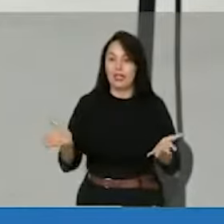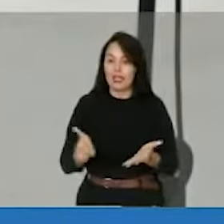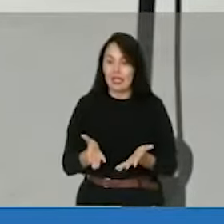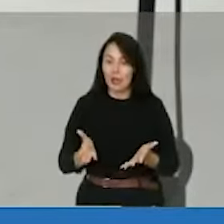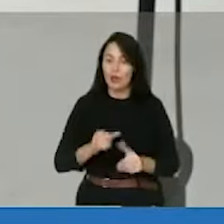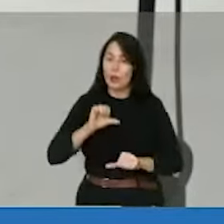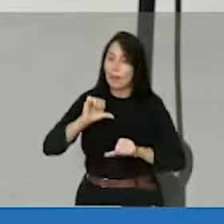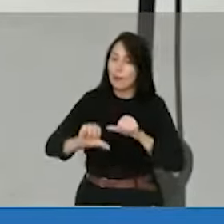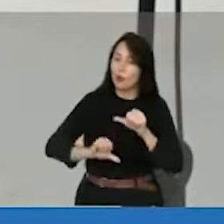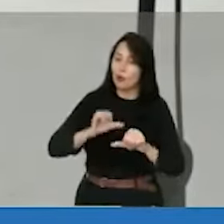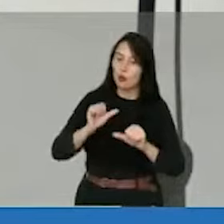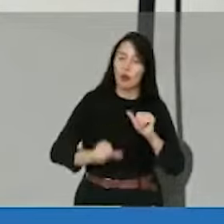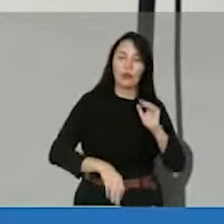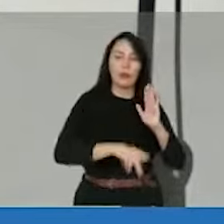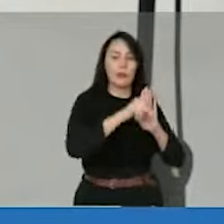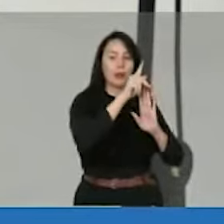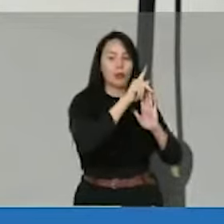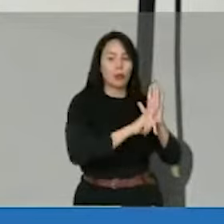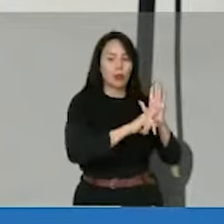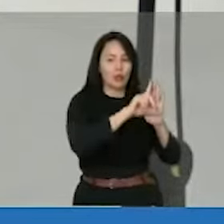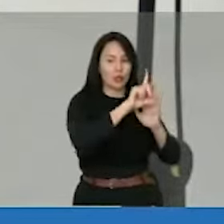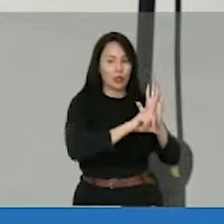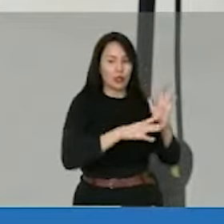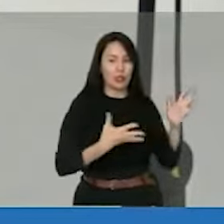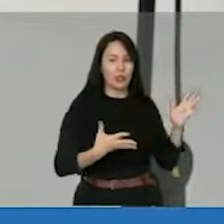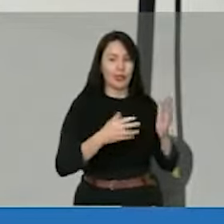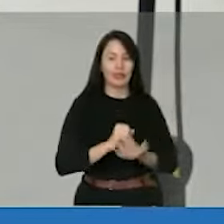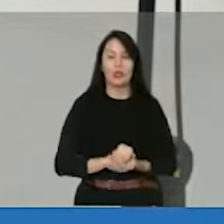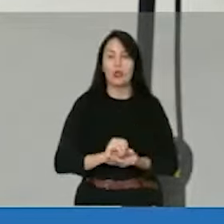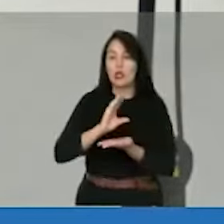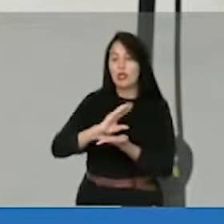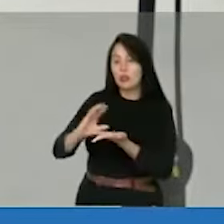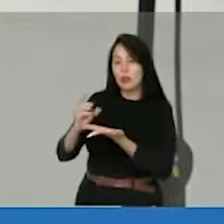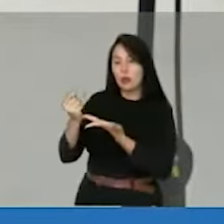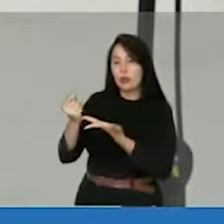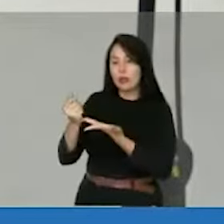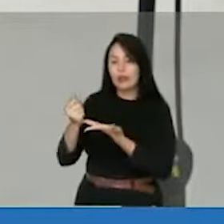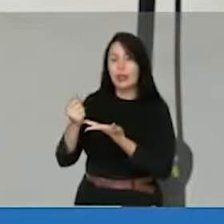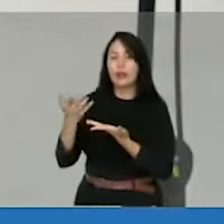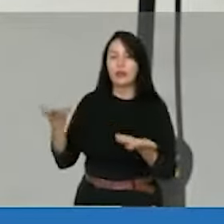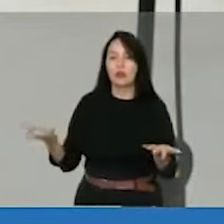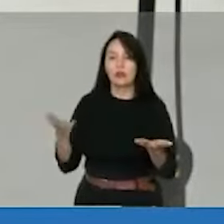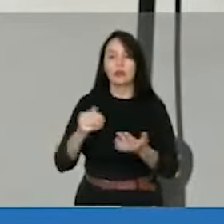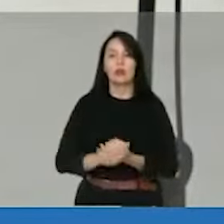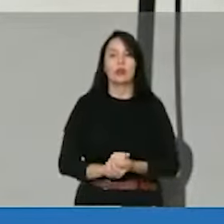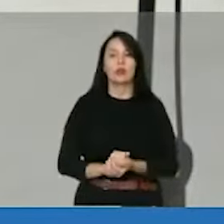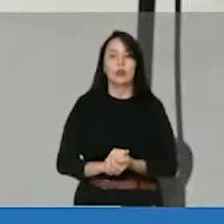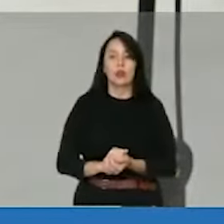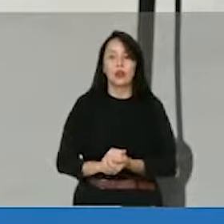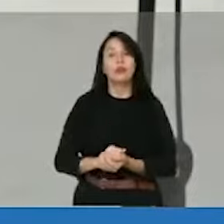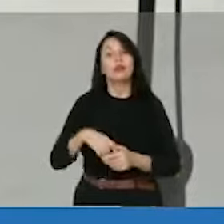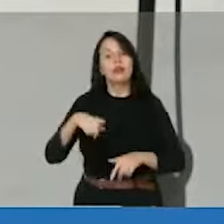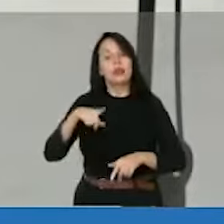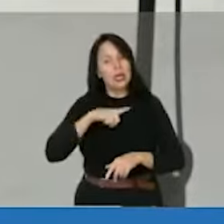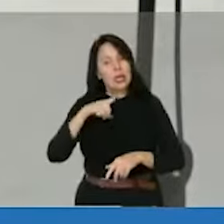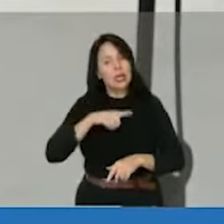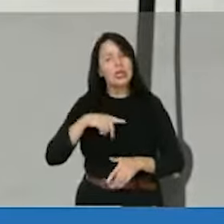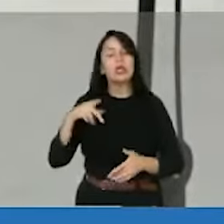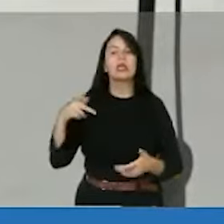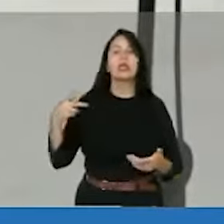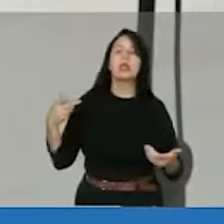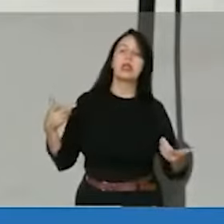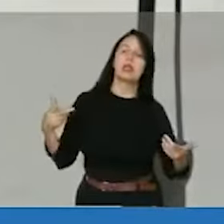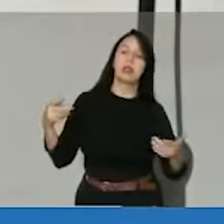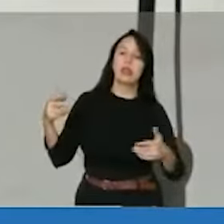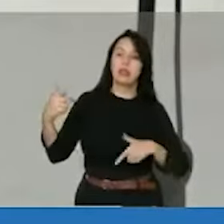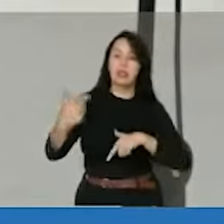lei, se elas estão recebendo um crédito para que possam se erguer, que também sejam erguidos os empregos dos trabalhadores